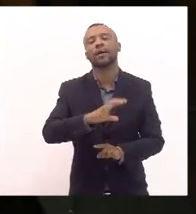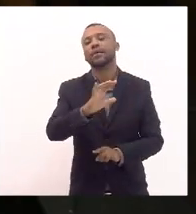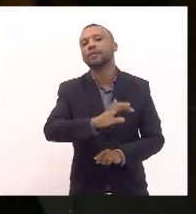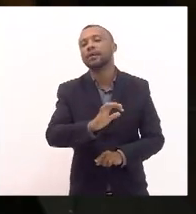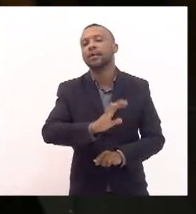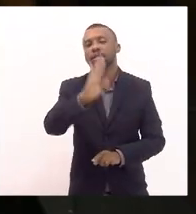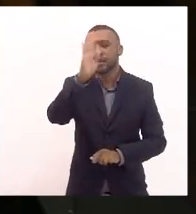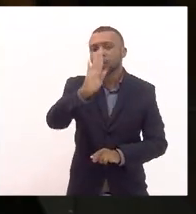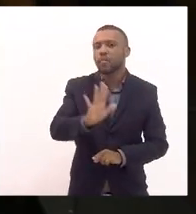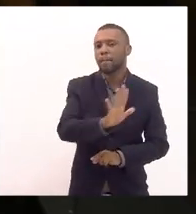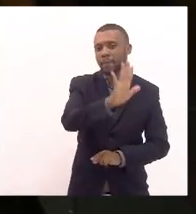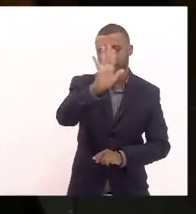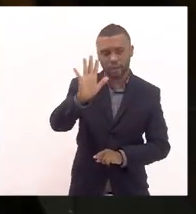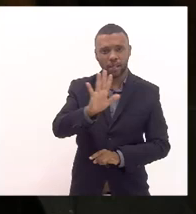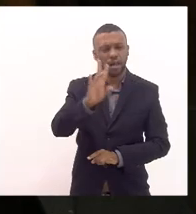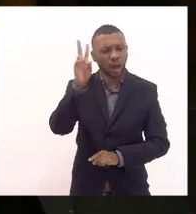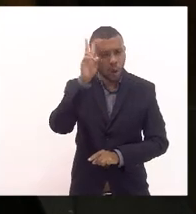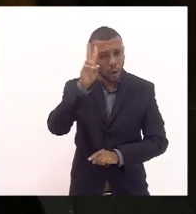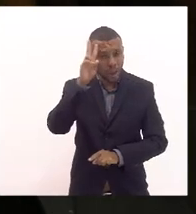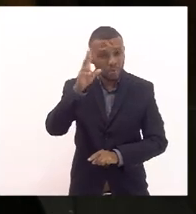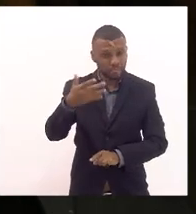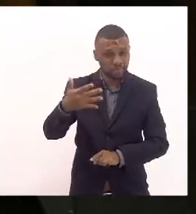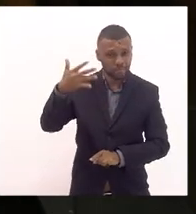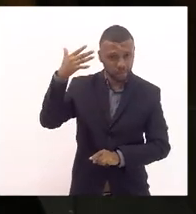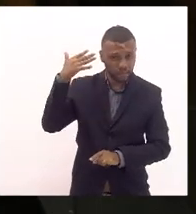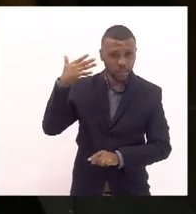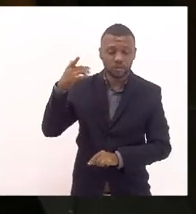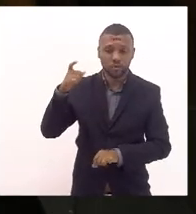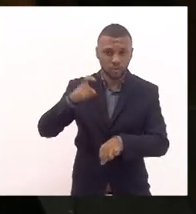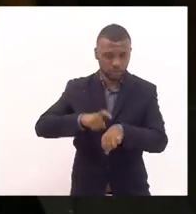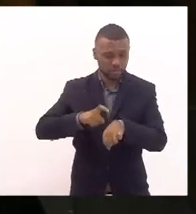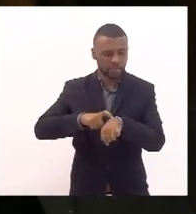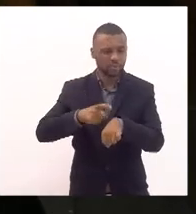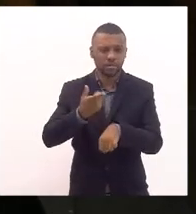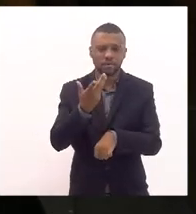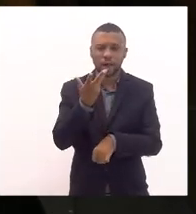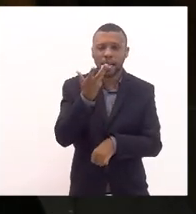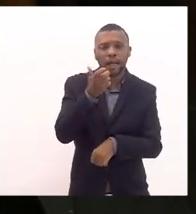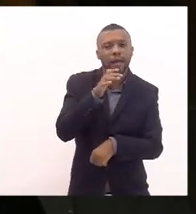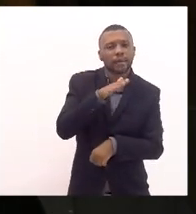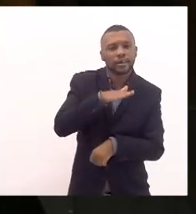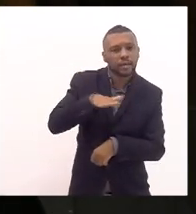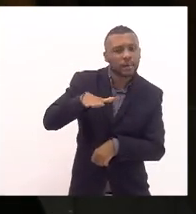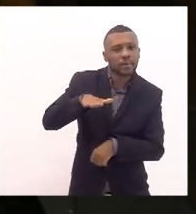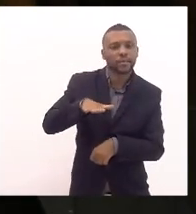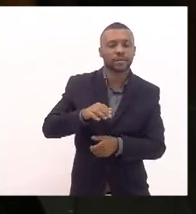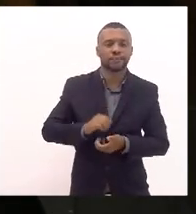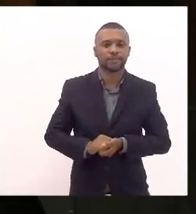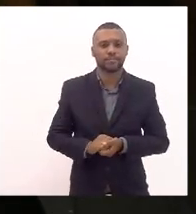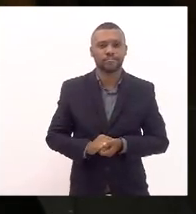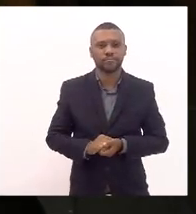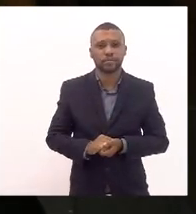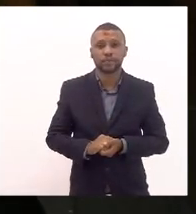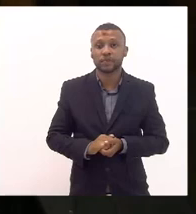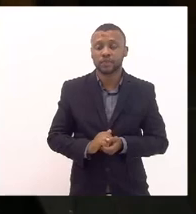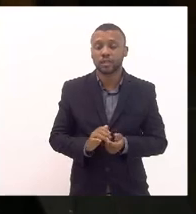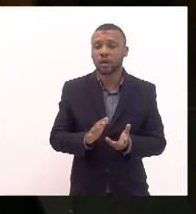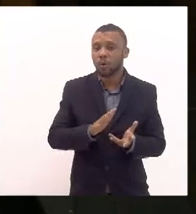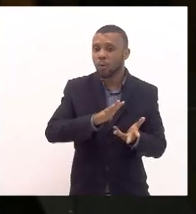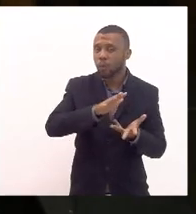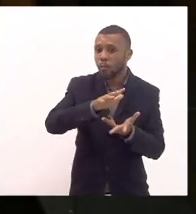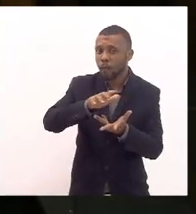e eu me lembro quando menino que o mundo estava organizado